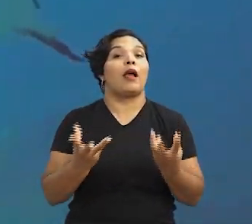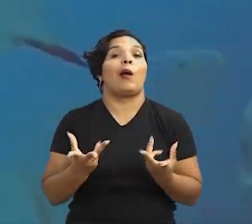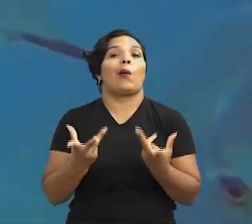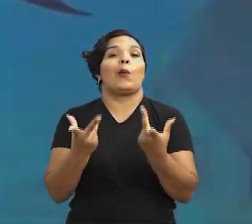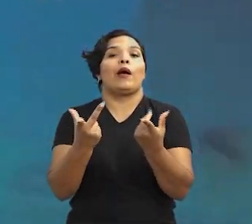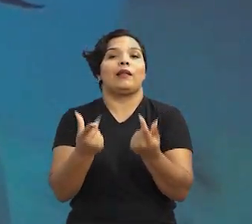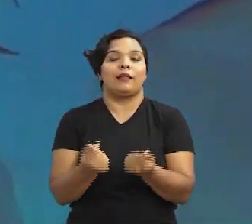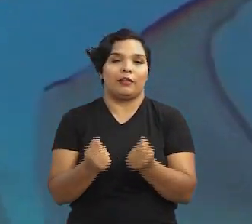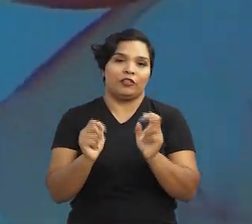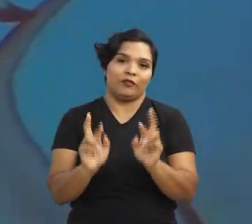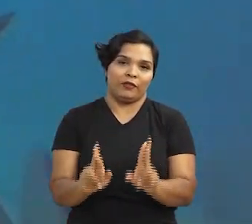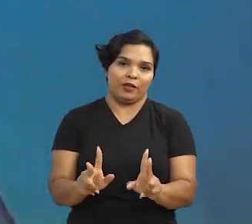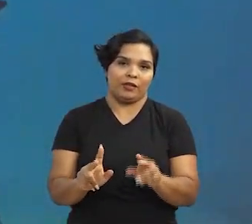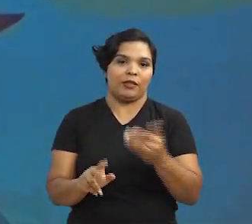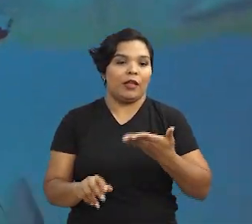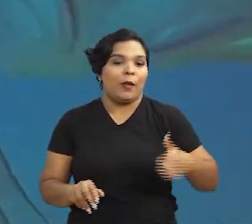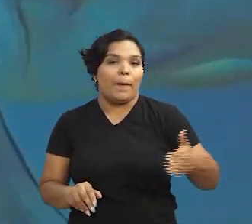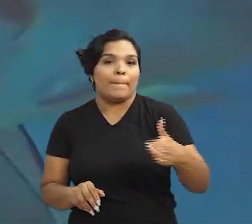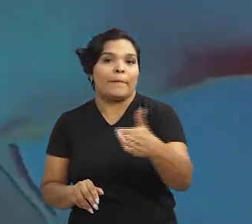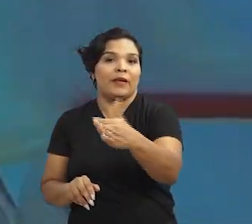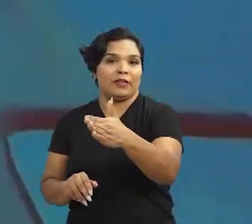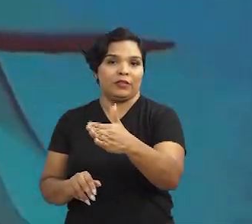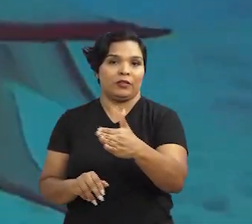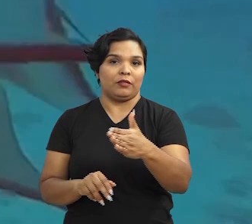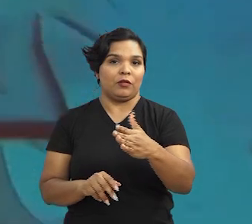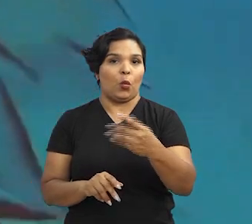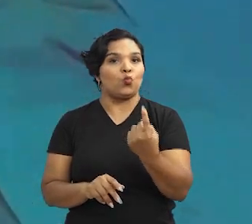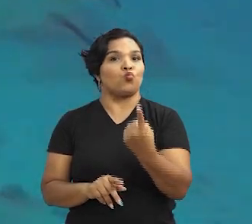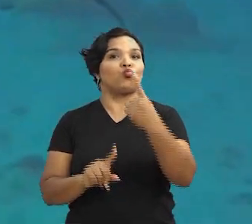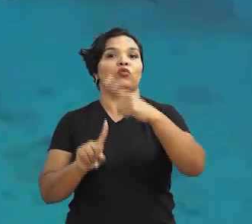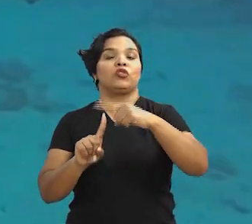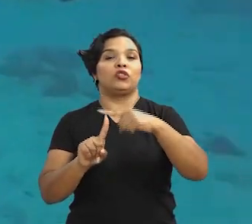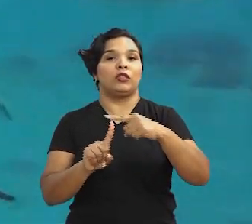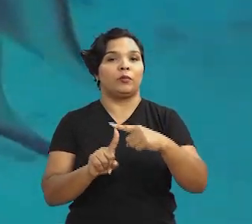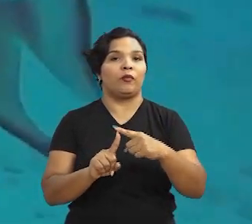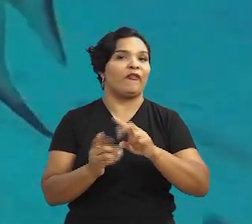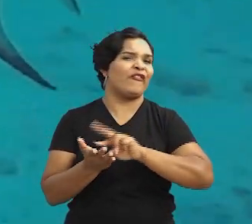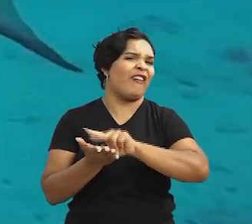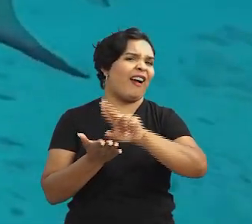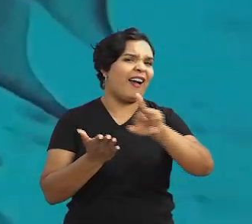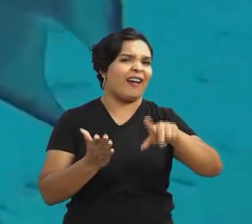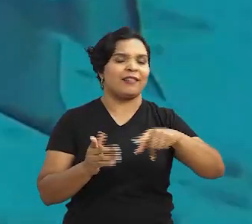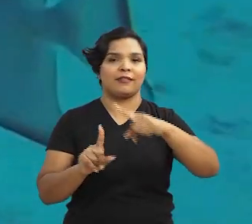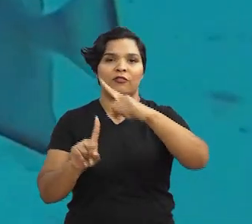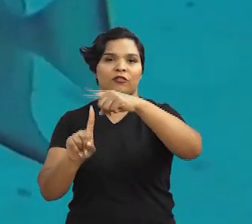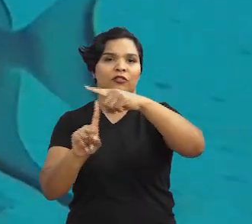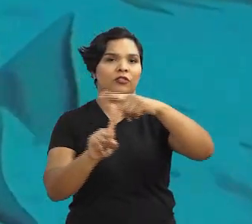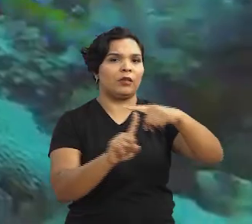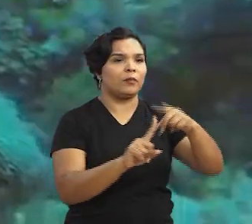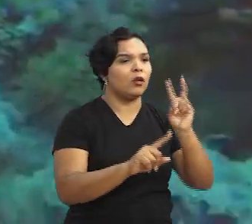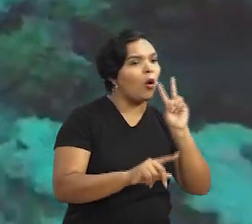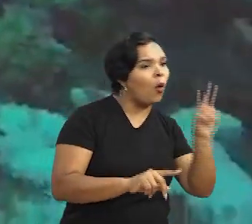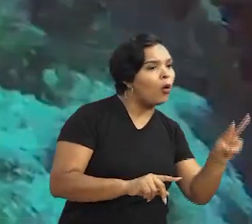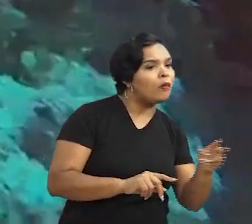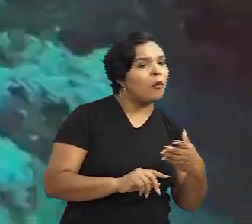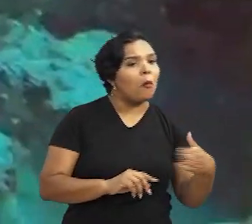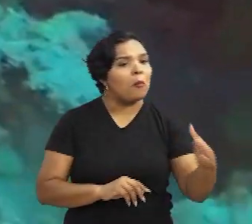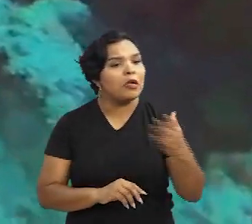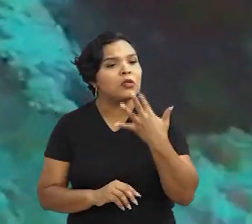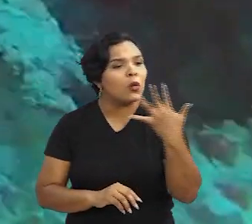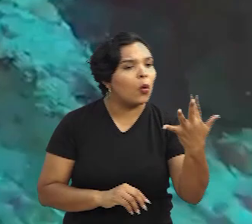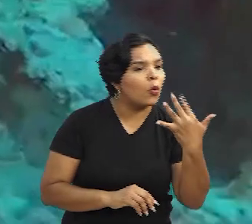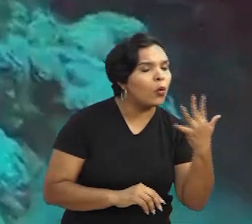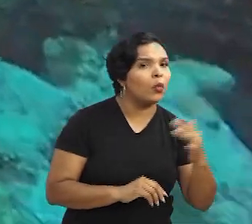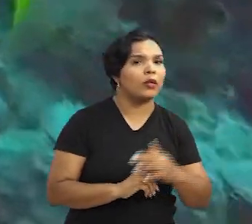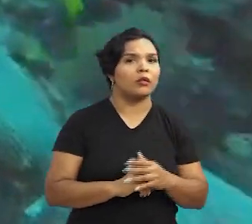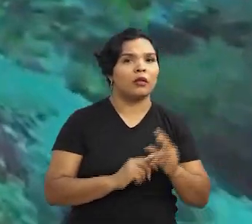digamos, a qualidade, as diferenças entre peixes, né? Não é que você encontra um tipo de espécie ou duas, são várias espécies. Você olha para a direita, vê um